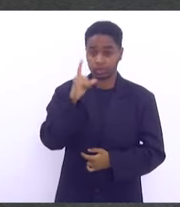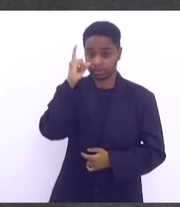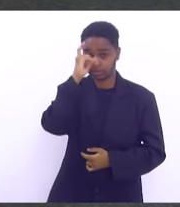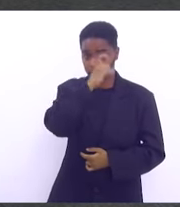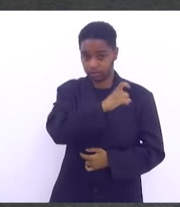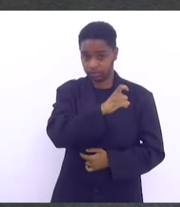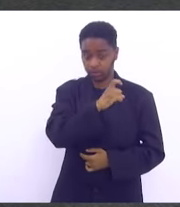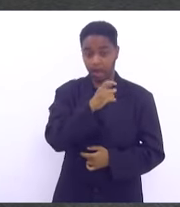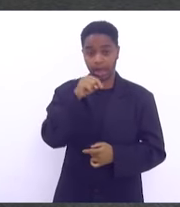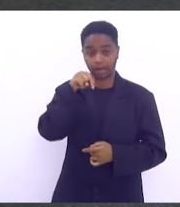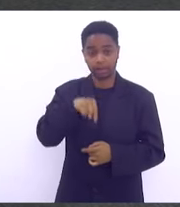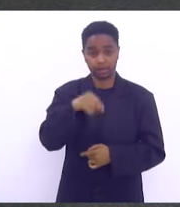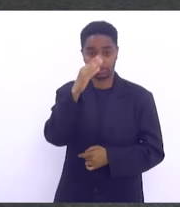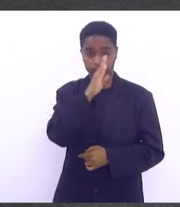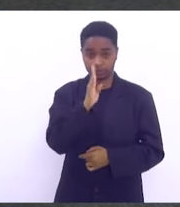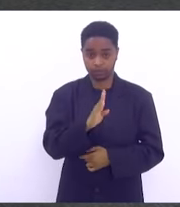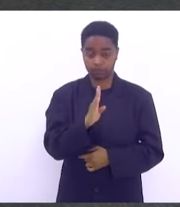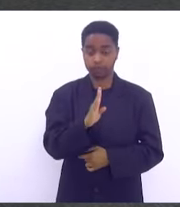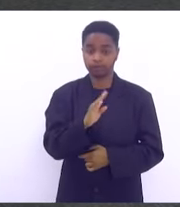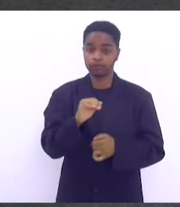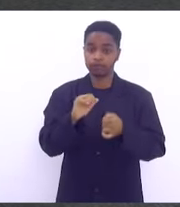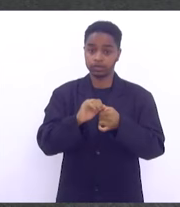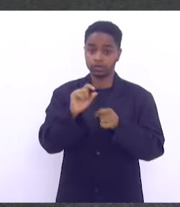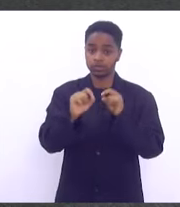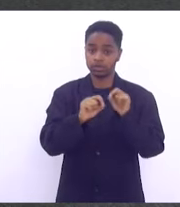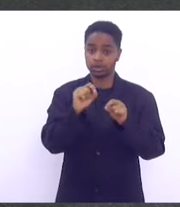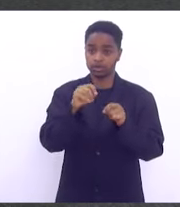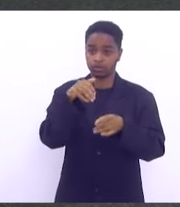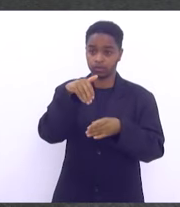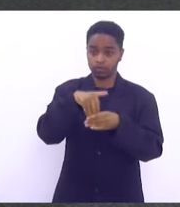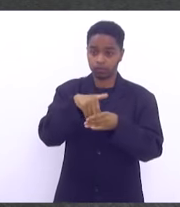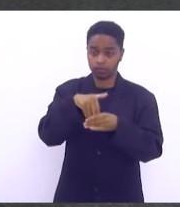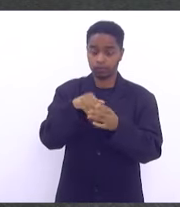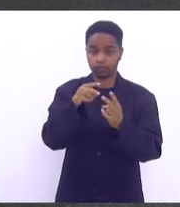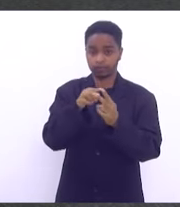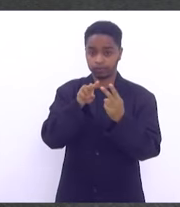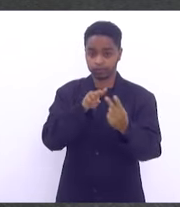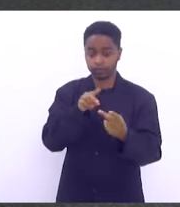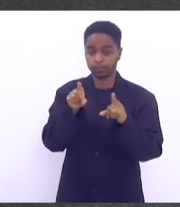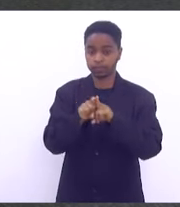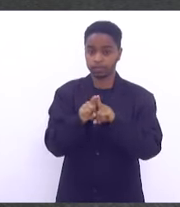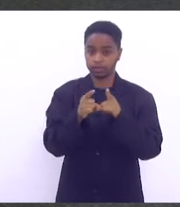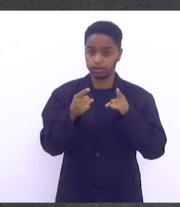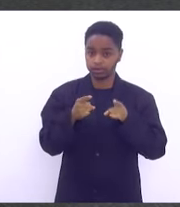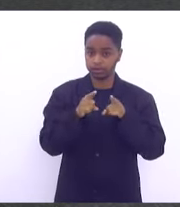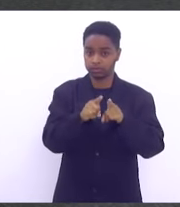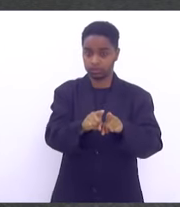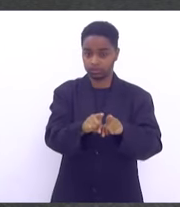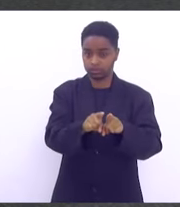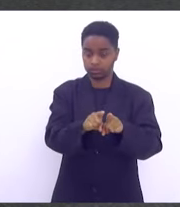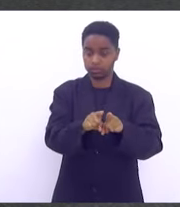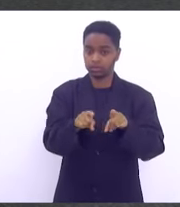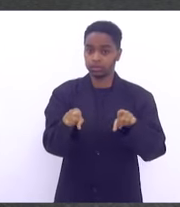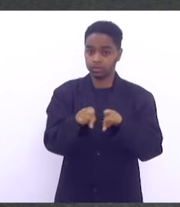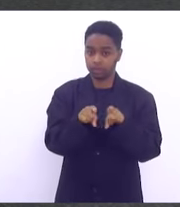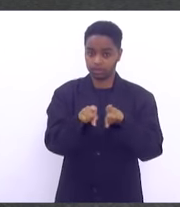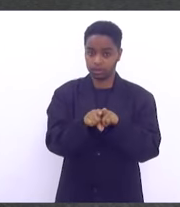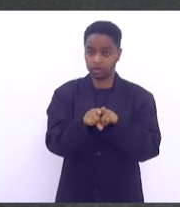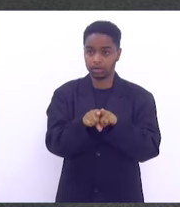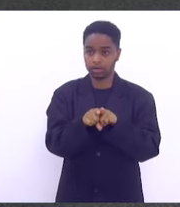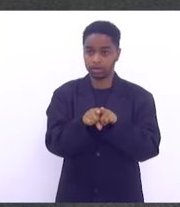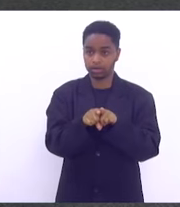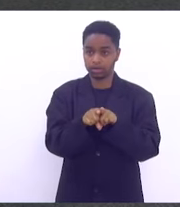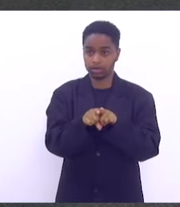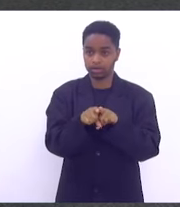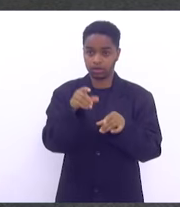fazermos no Brasil as urnas eletrônicas e, concomitantemente, também a apuração